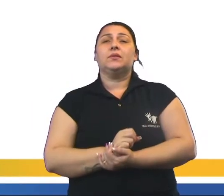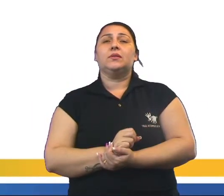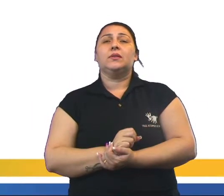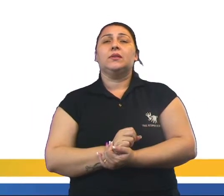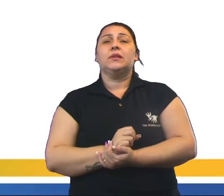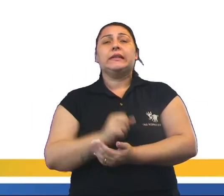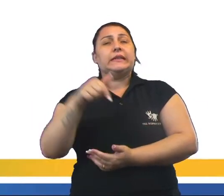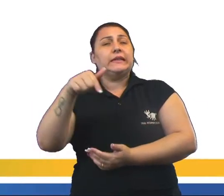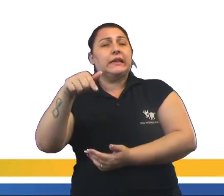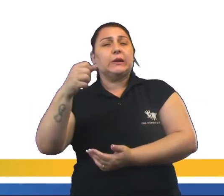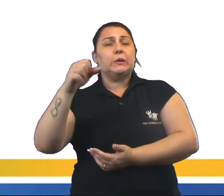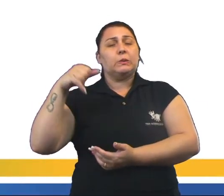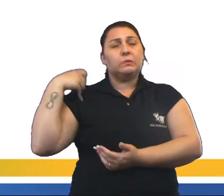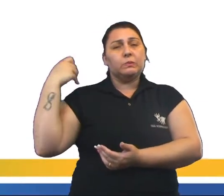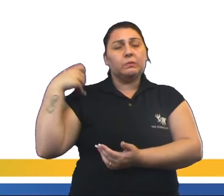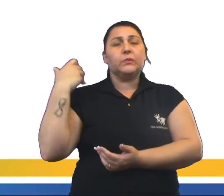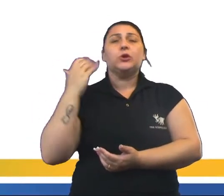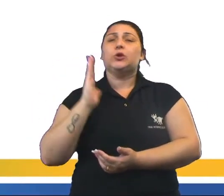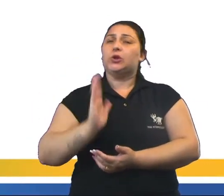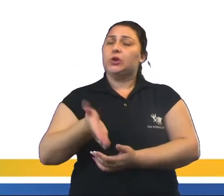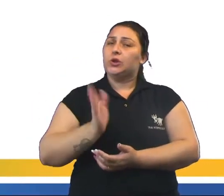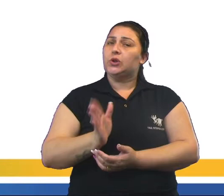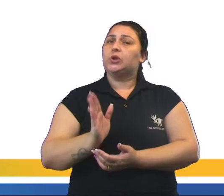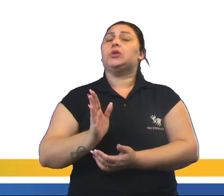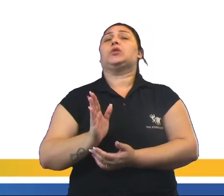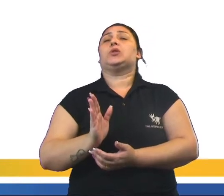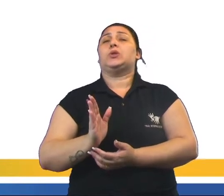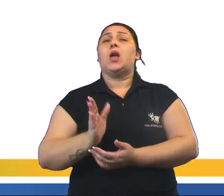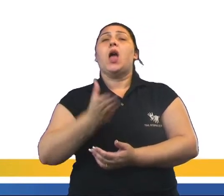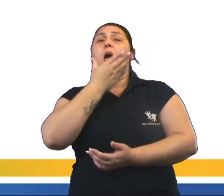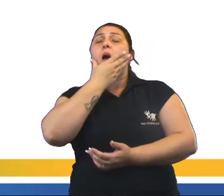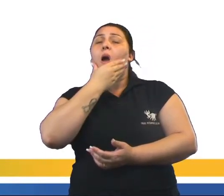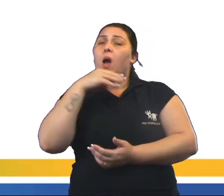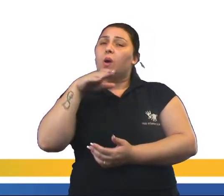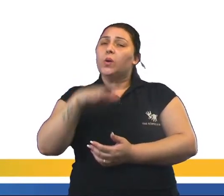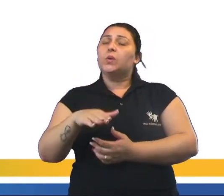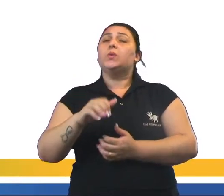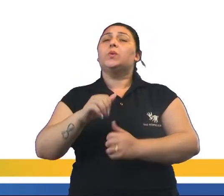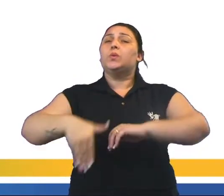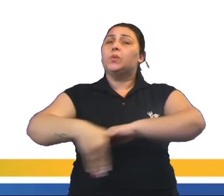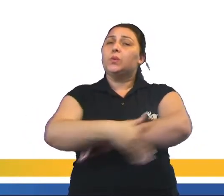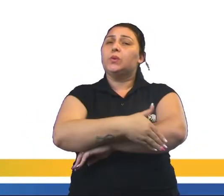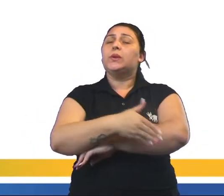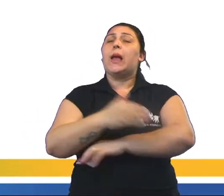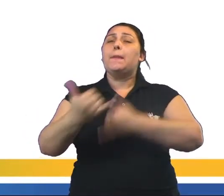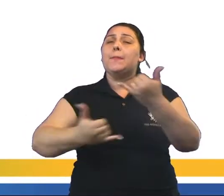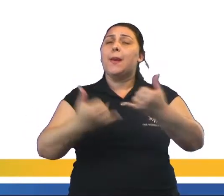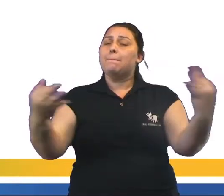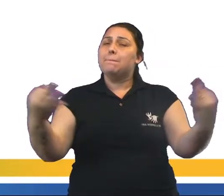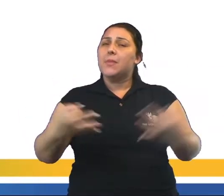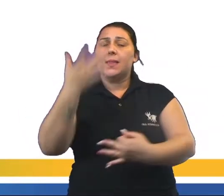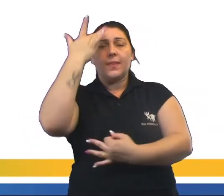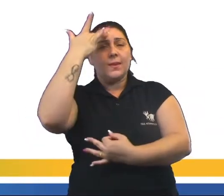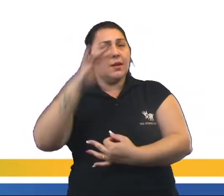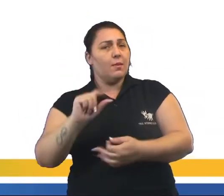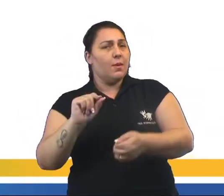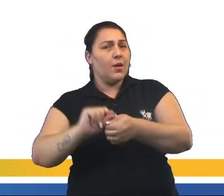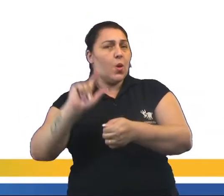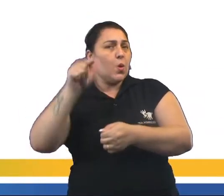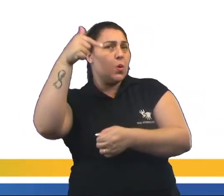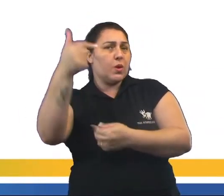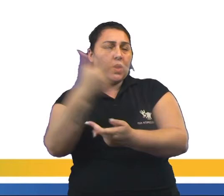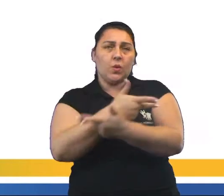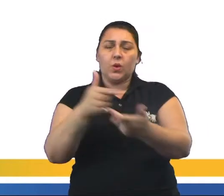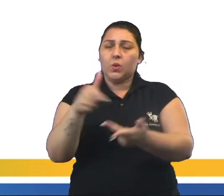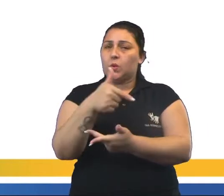meus 7, 8 anos. Eu já jogava com os meninos. A brincadeira perfeita. Não sabia fazer outra